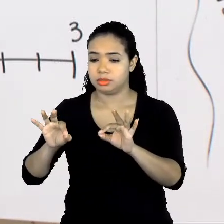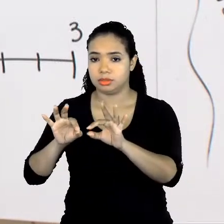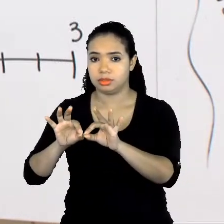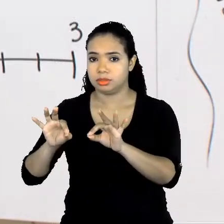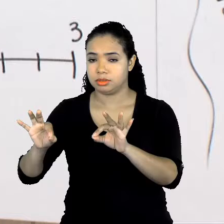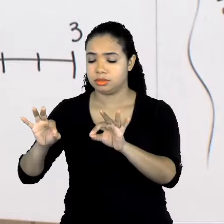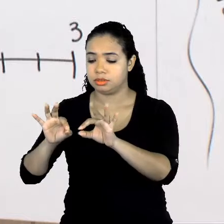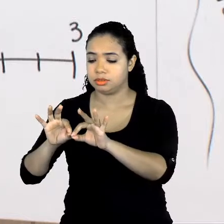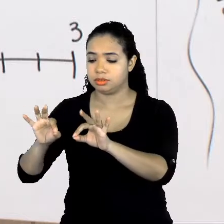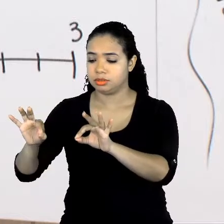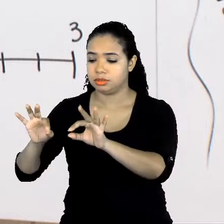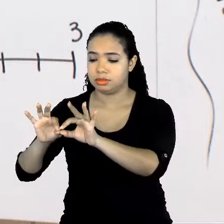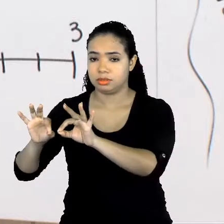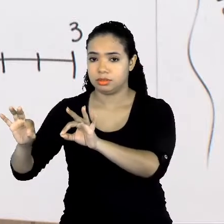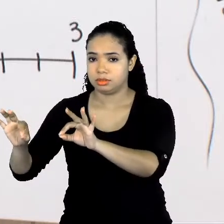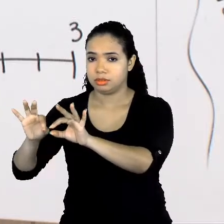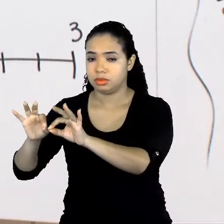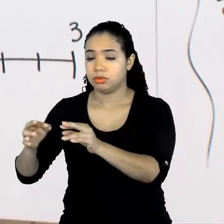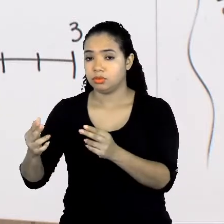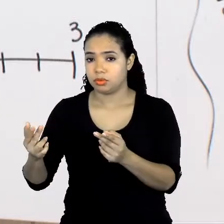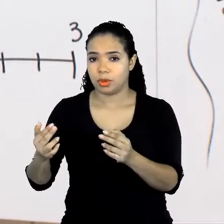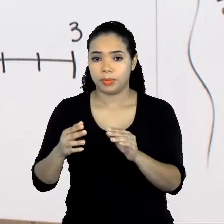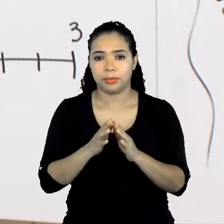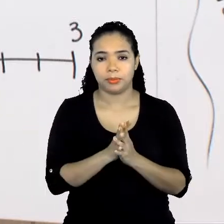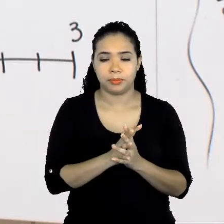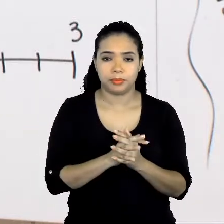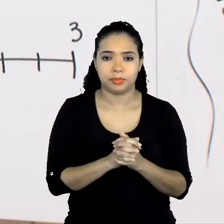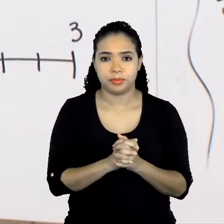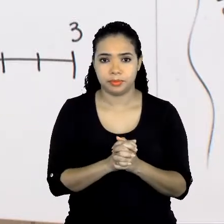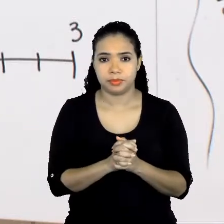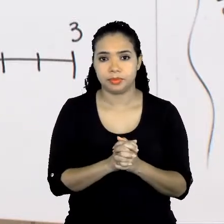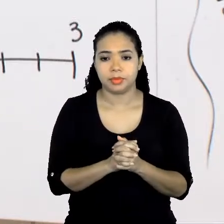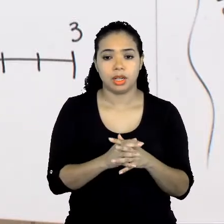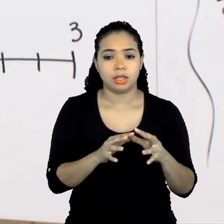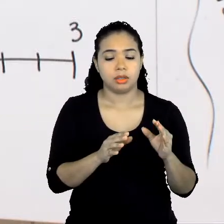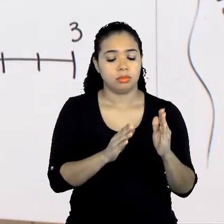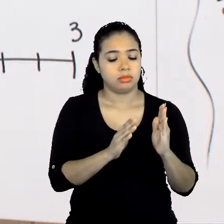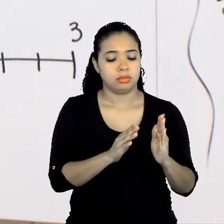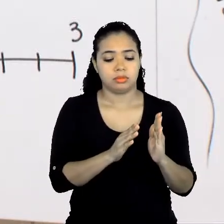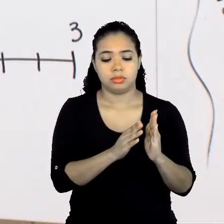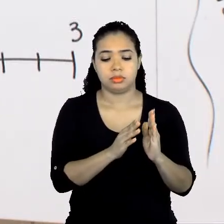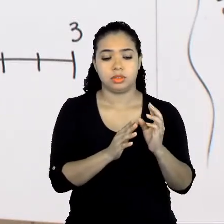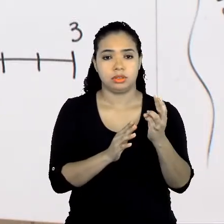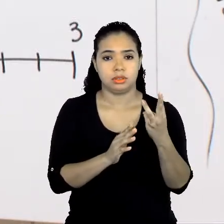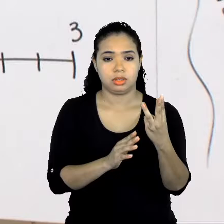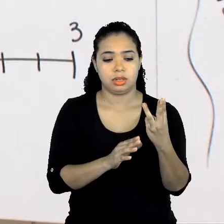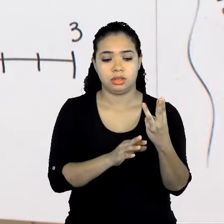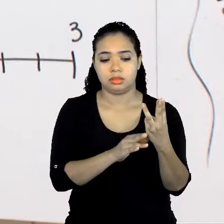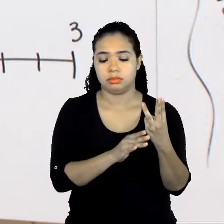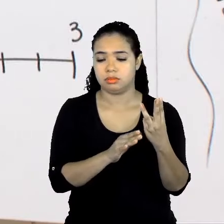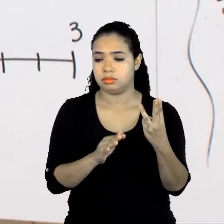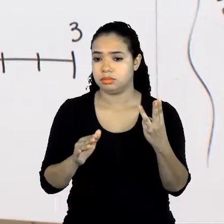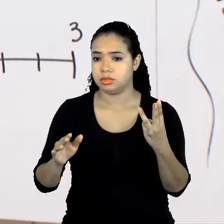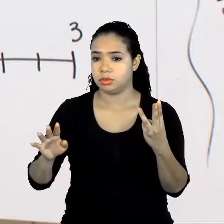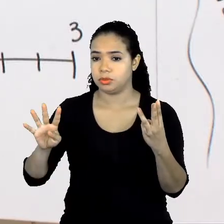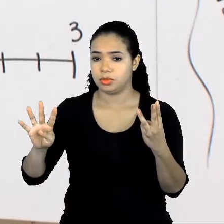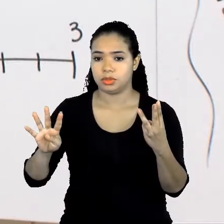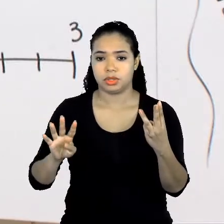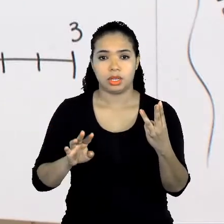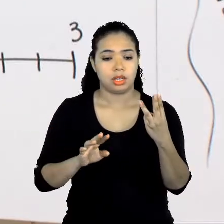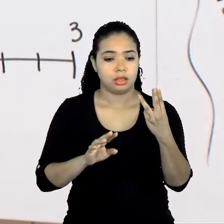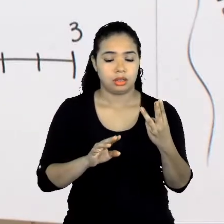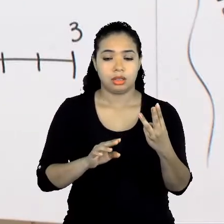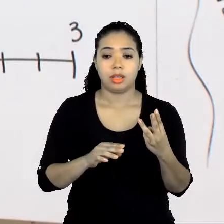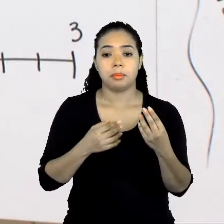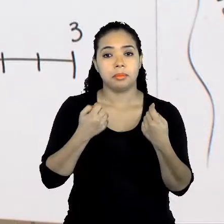a divisão tem que ser igual, né? Então, eu vou localizar agora onde que fica 3,7. Eu tenho